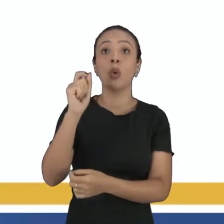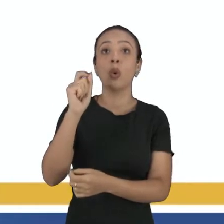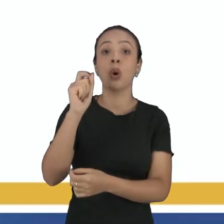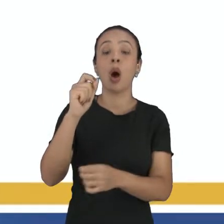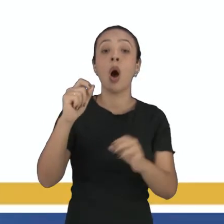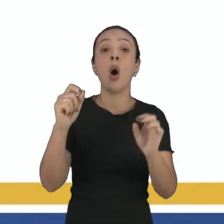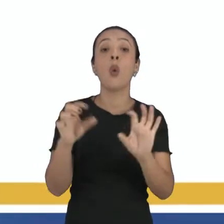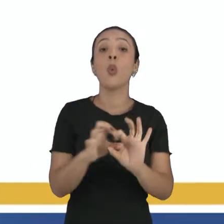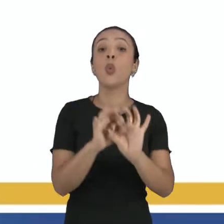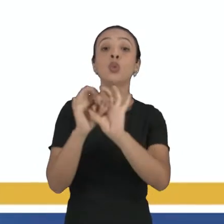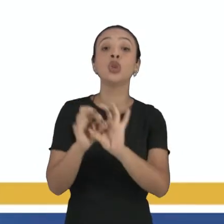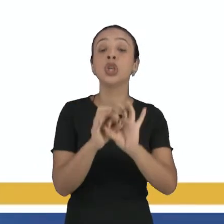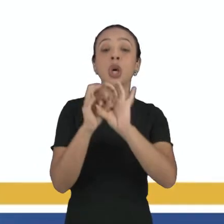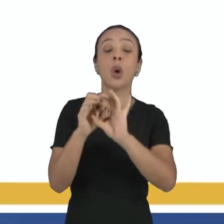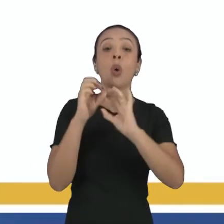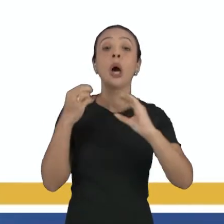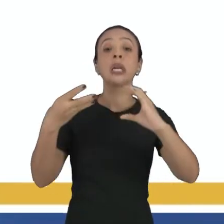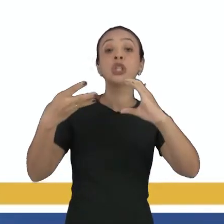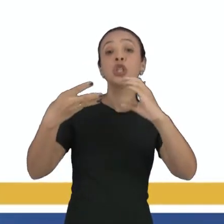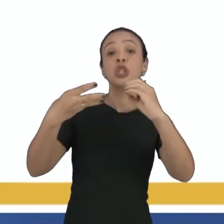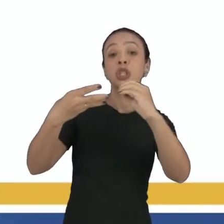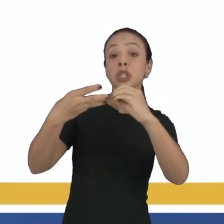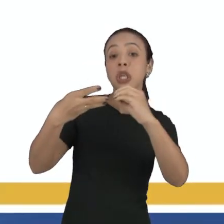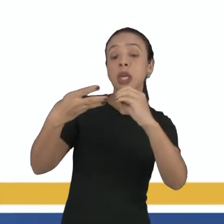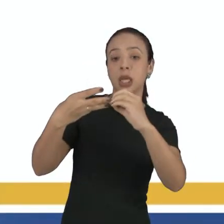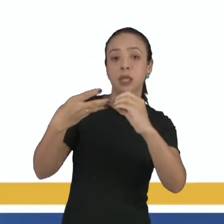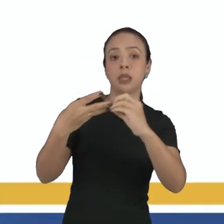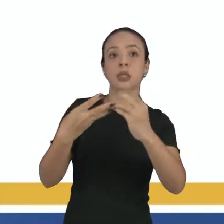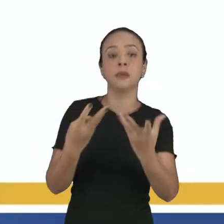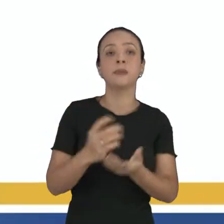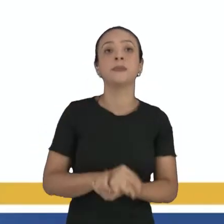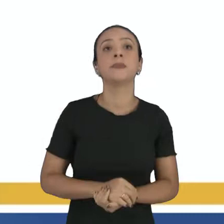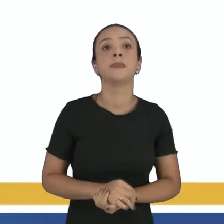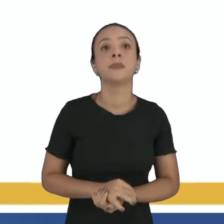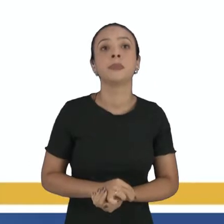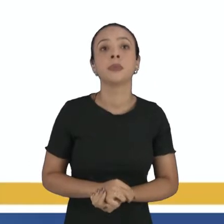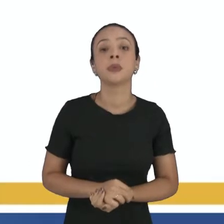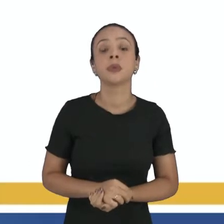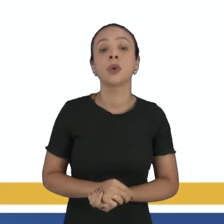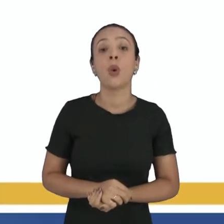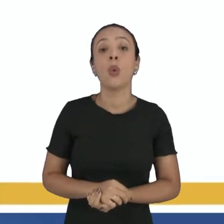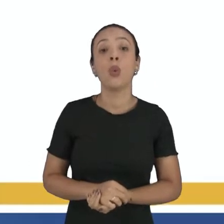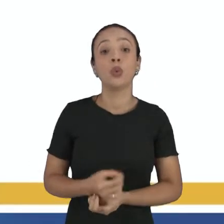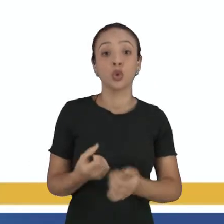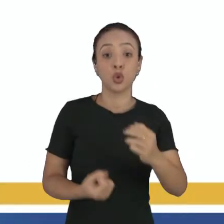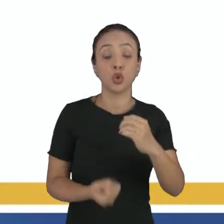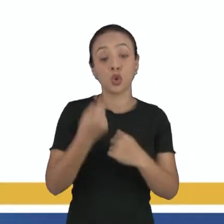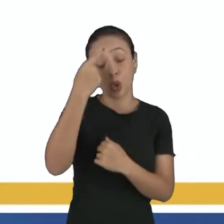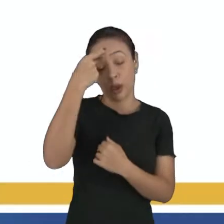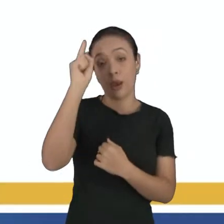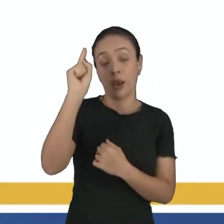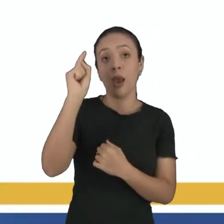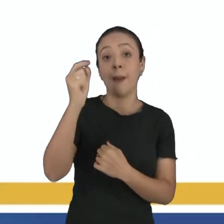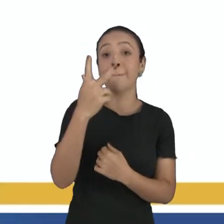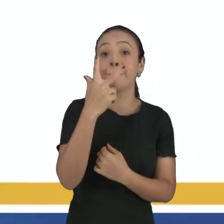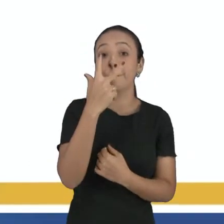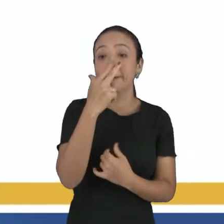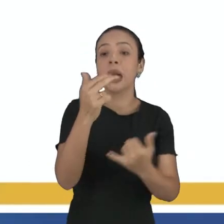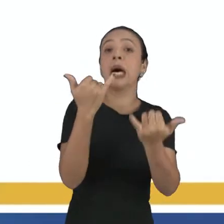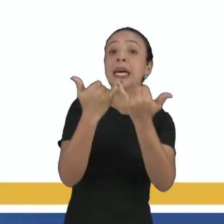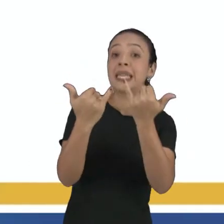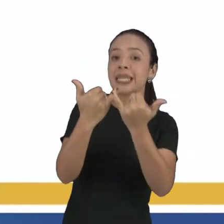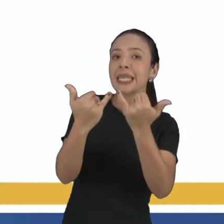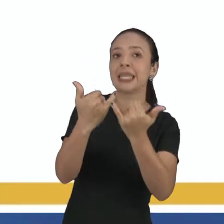células reprodutoras, né? Os seres formados são geneticamente idênticos ao indivíduo inicial e entre